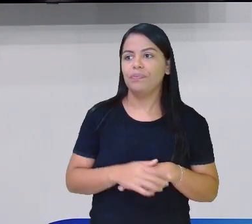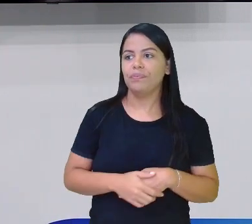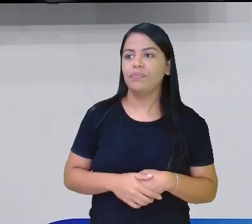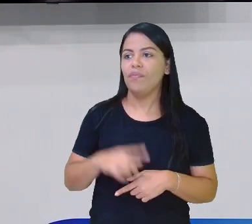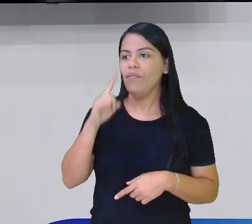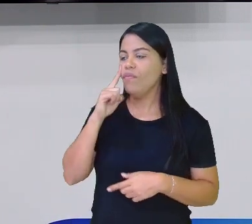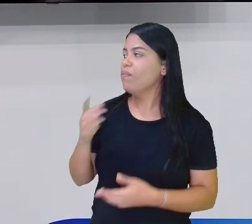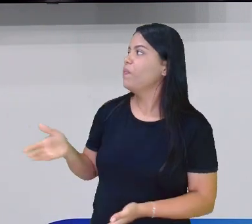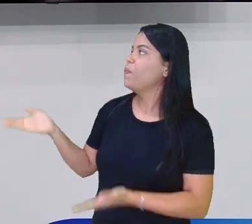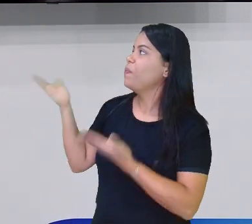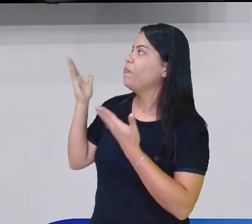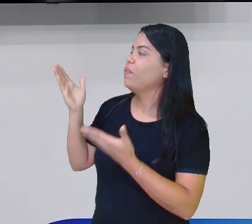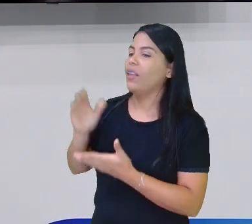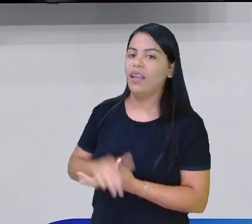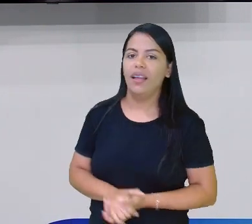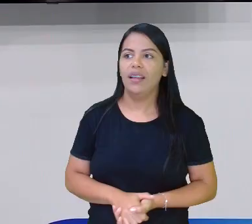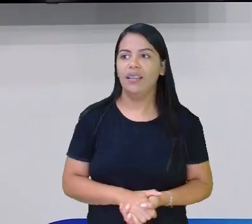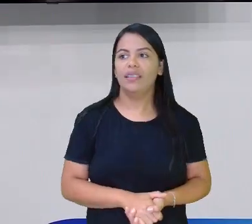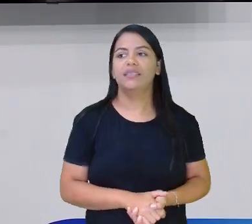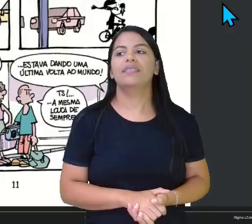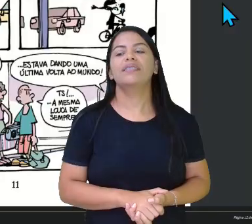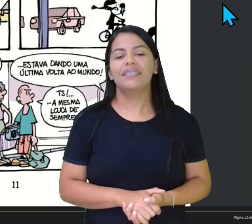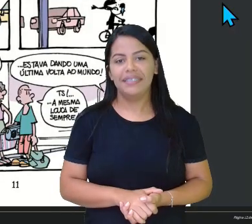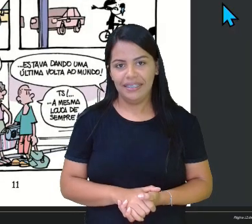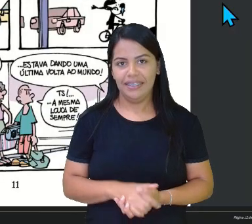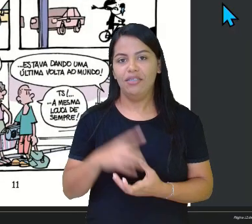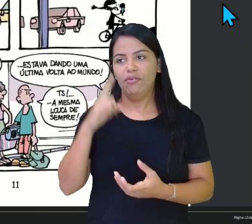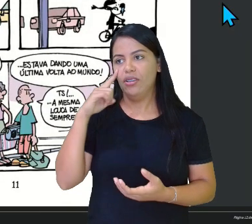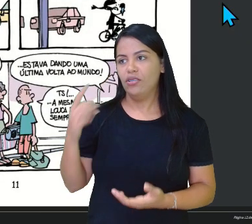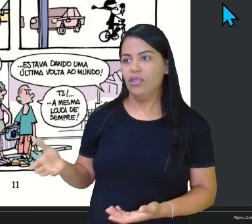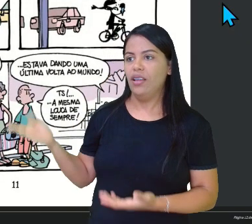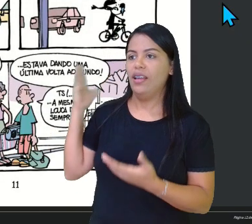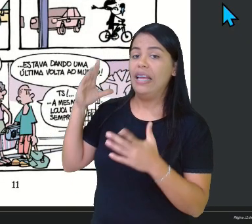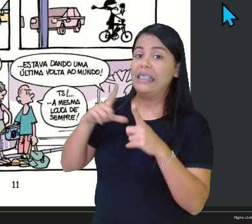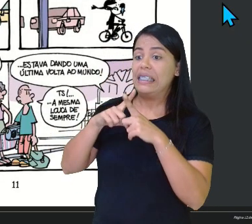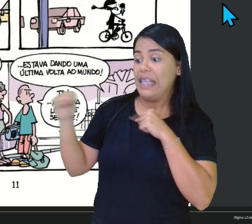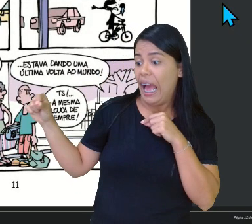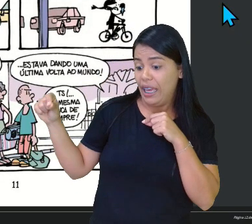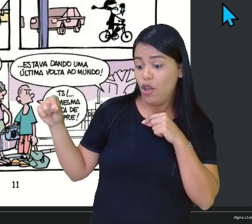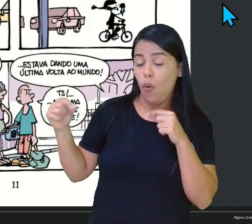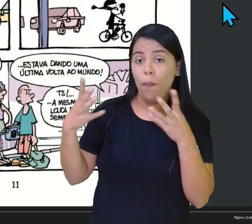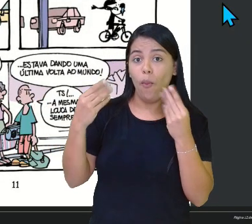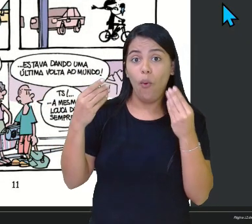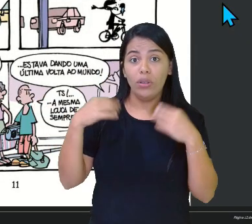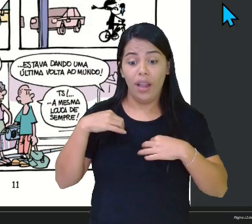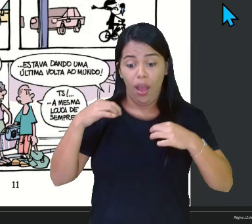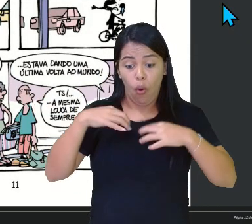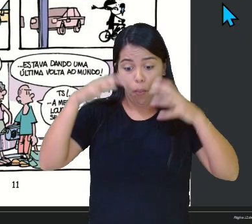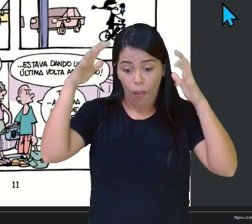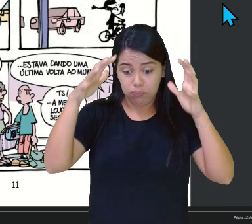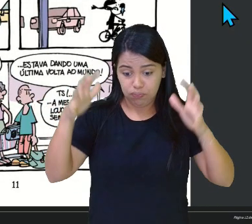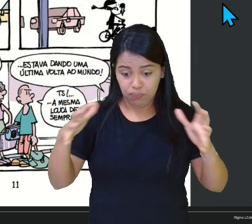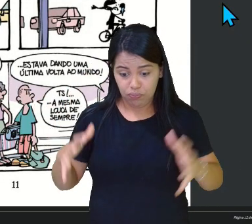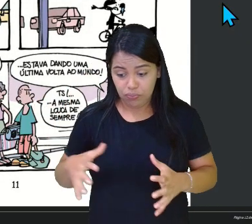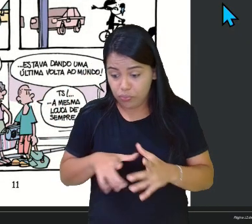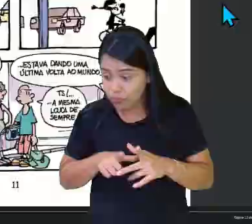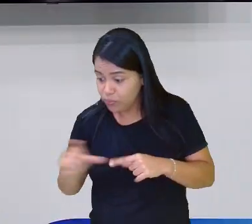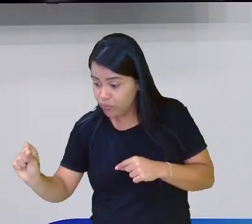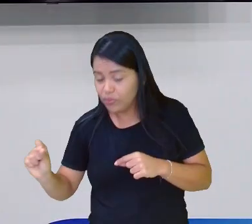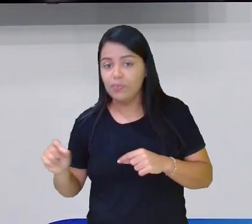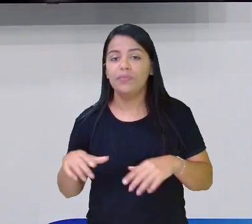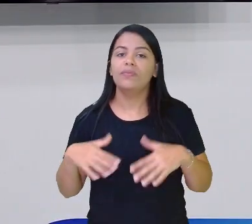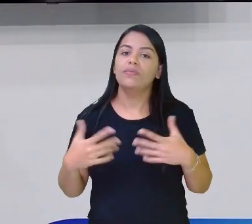Carol saindo de dentro da roupa e a mãe pensando que ela não quer mais brincar? O que essa tirinha trata? Tem humor? Tem.